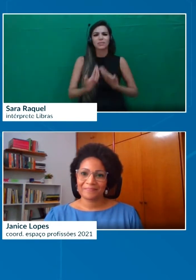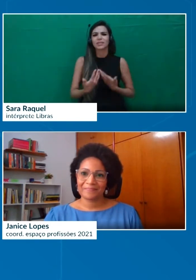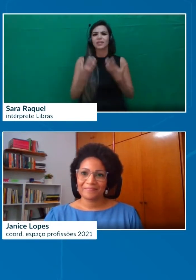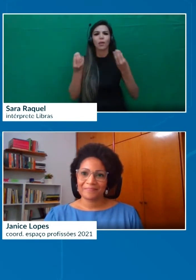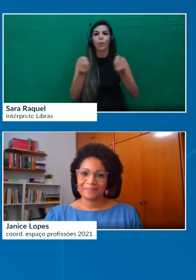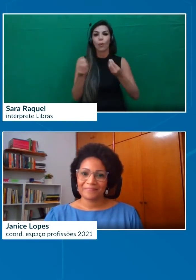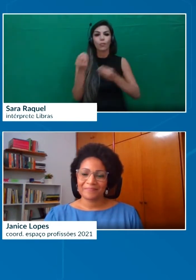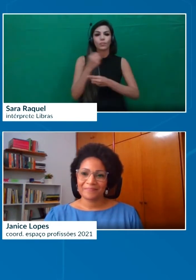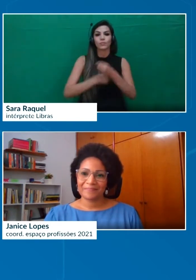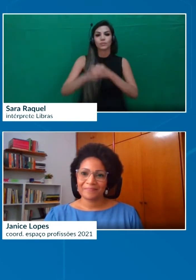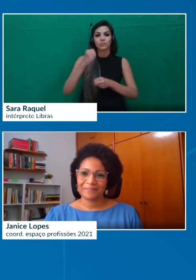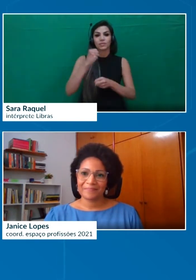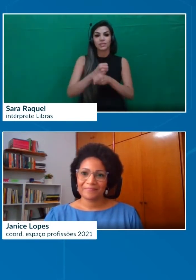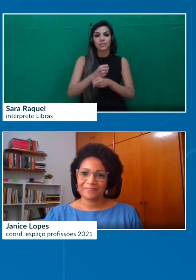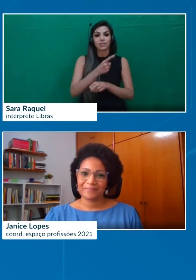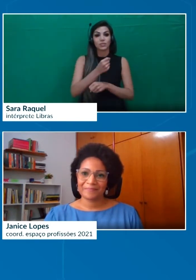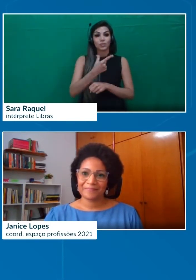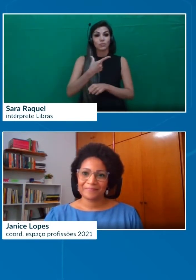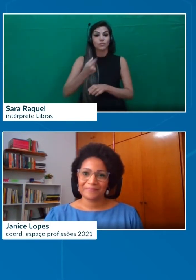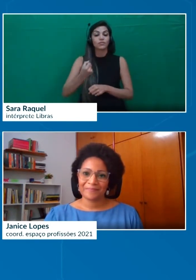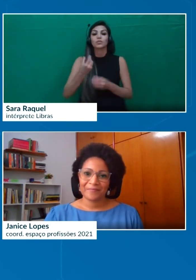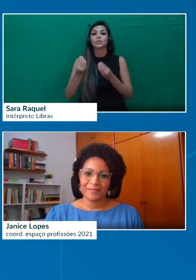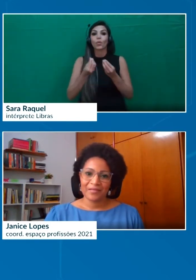realizada essa edição toda digital.